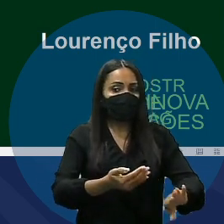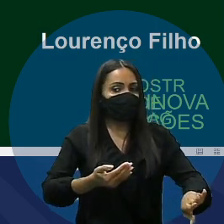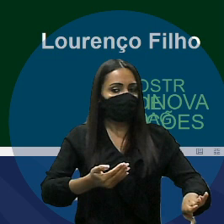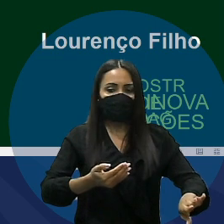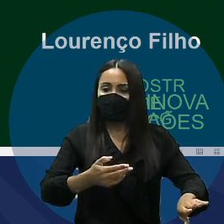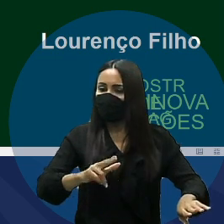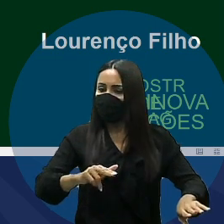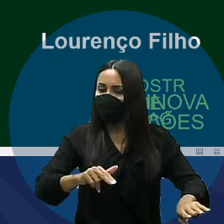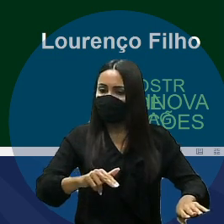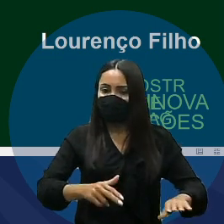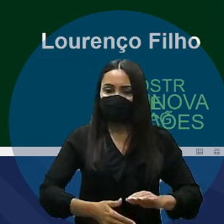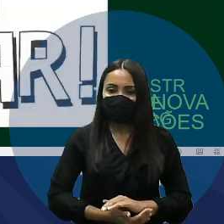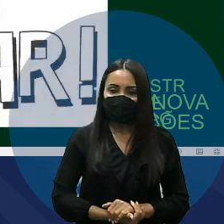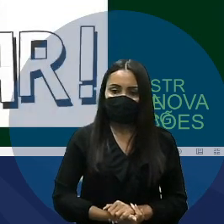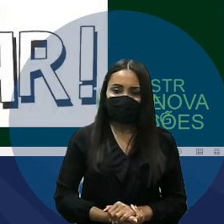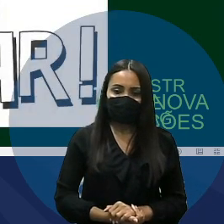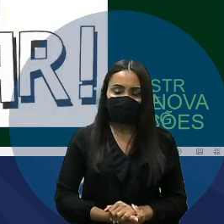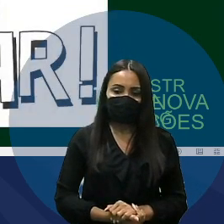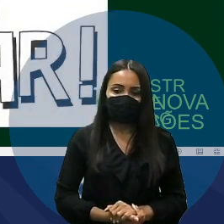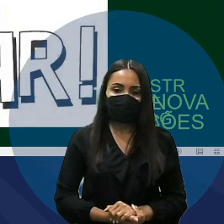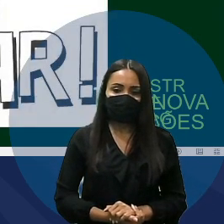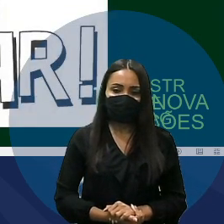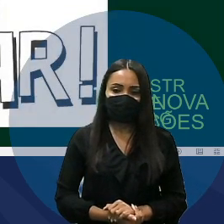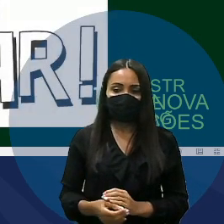Próximo slide.